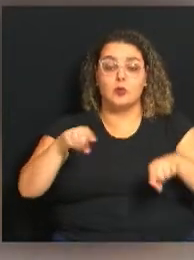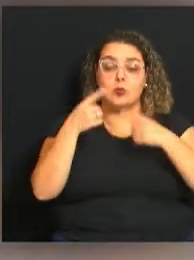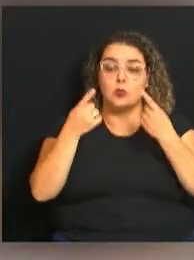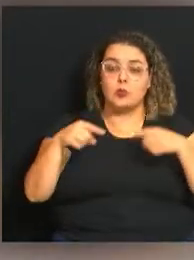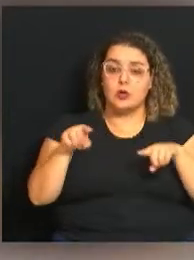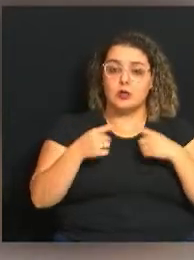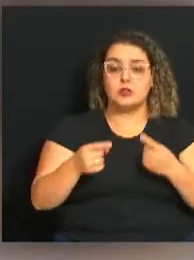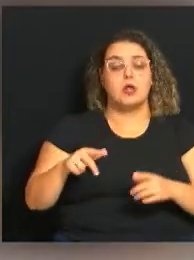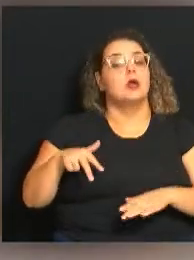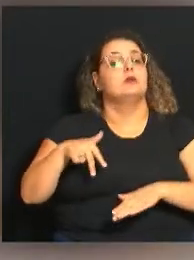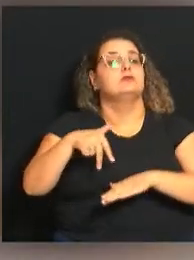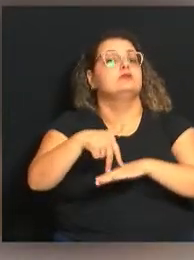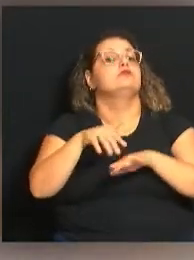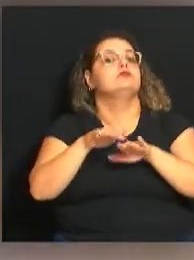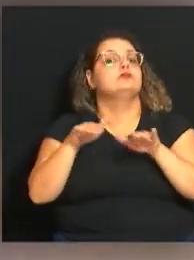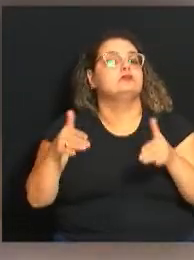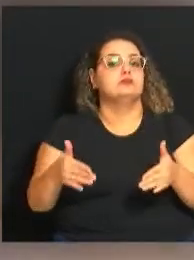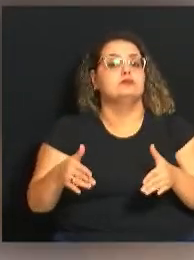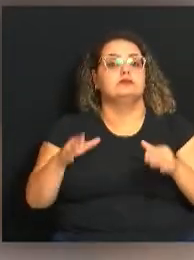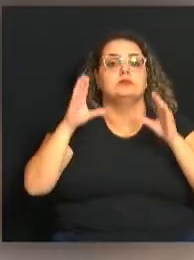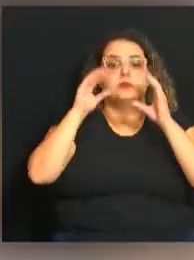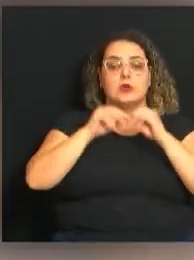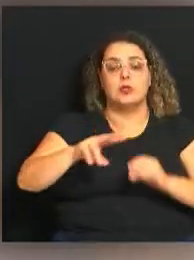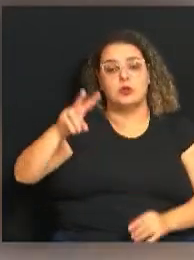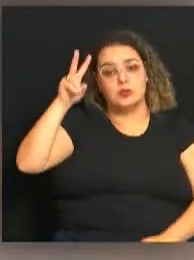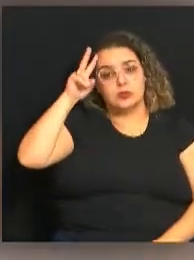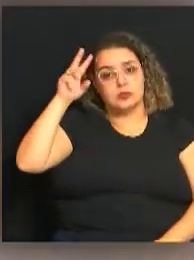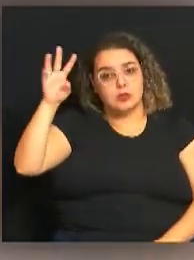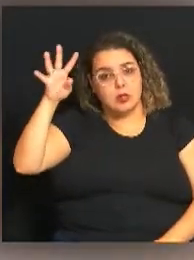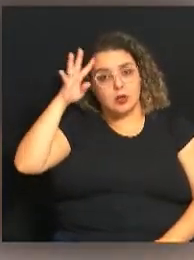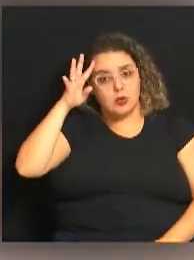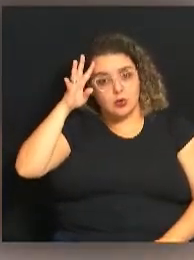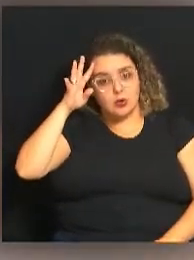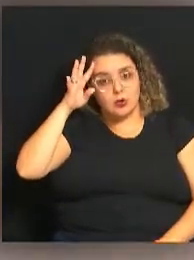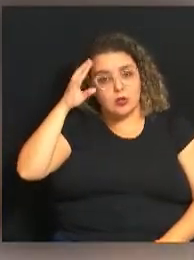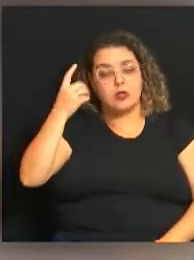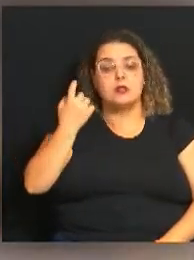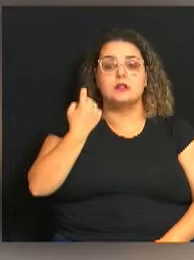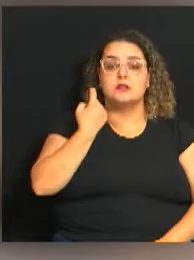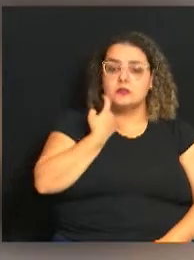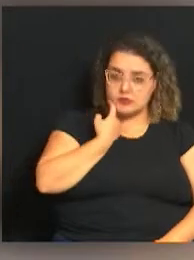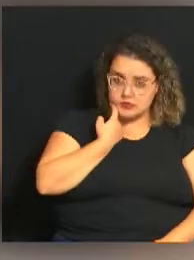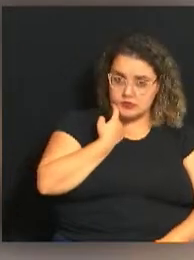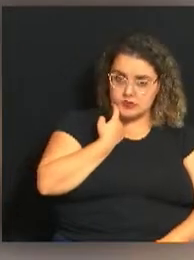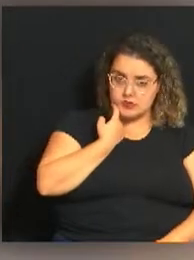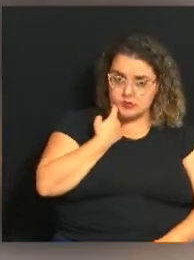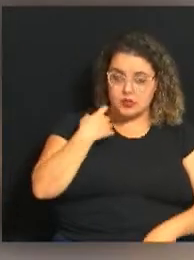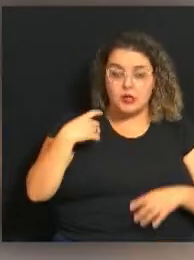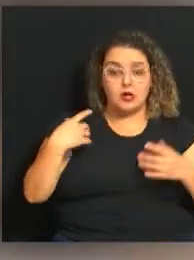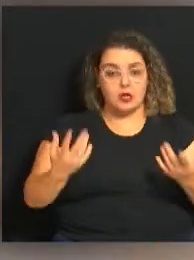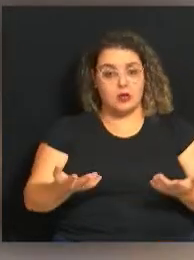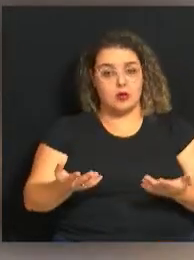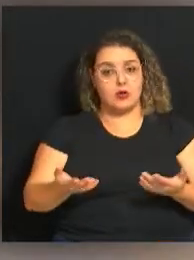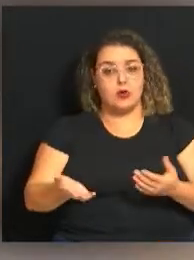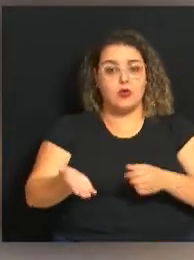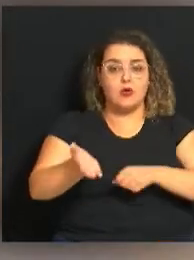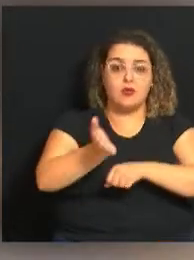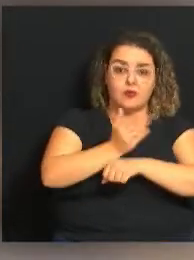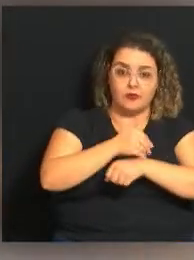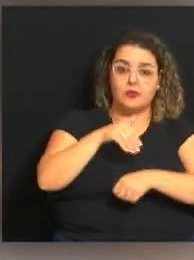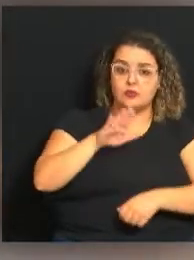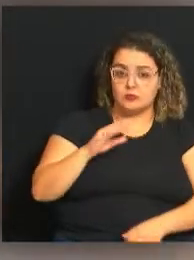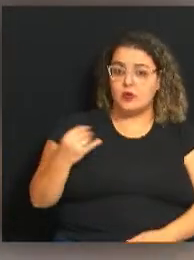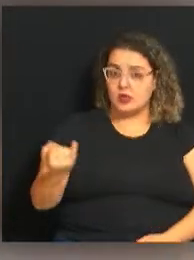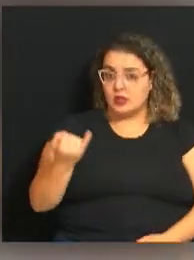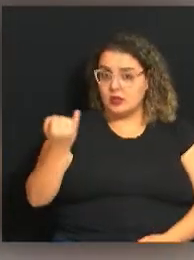palco que ocorreram nas noites de segunda, quarta e sexta-feira. Agora, recuando um pouquinho mais, e isso é